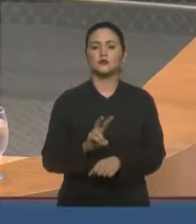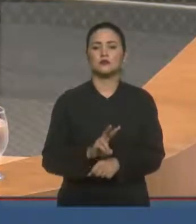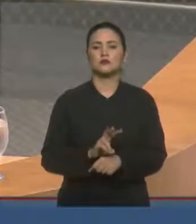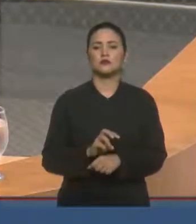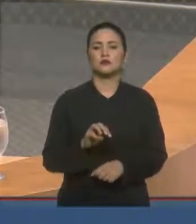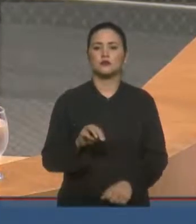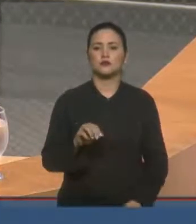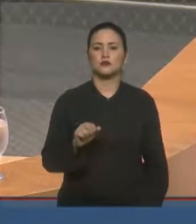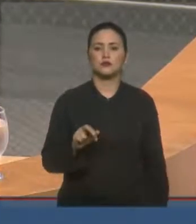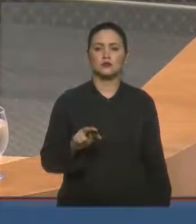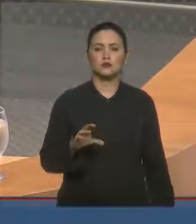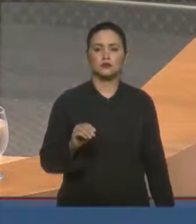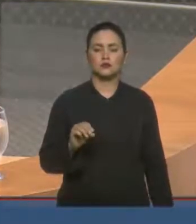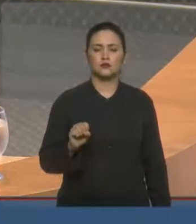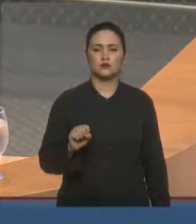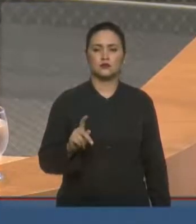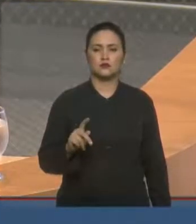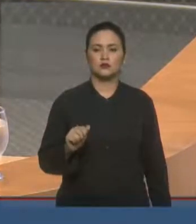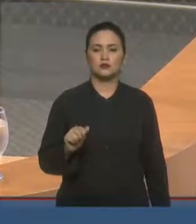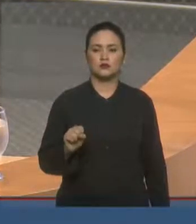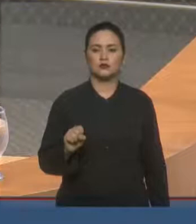Estado do Maranhão,